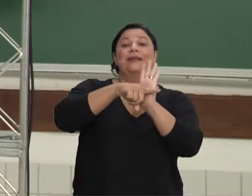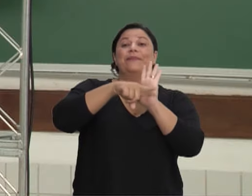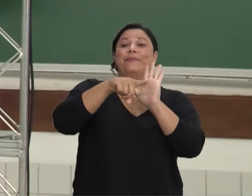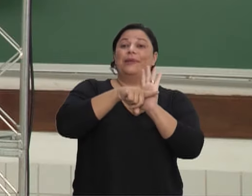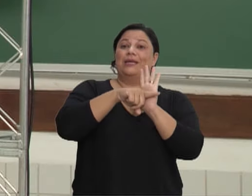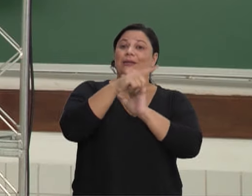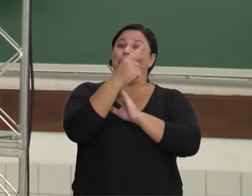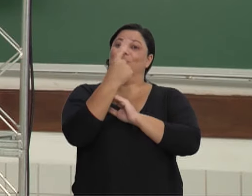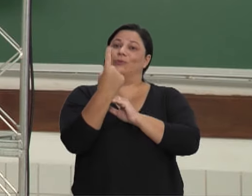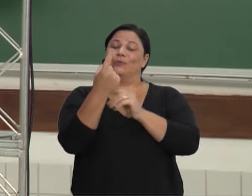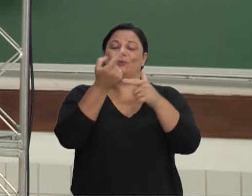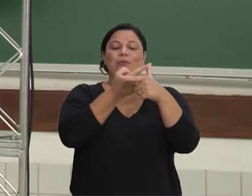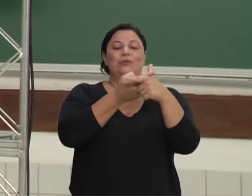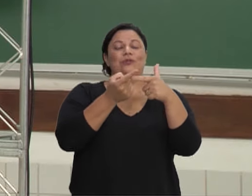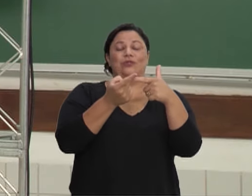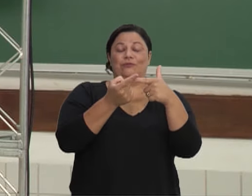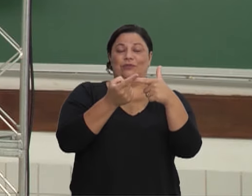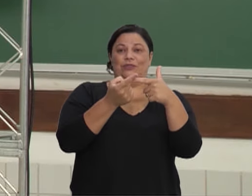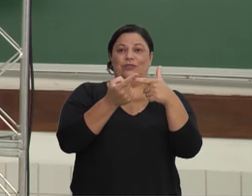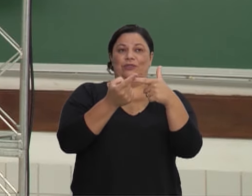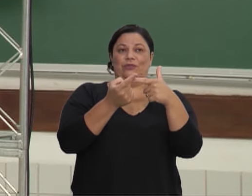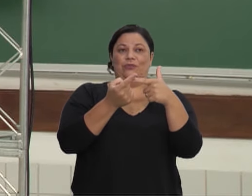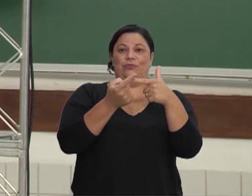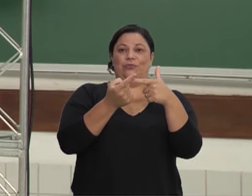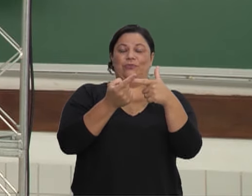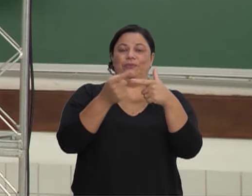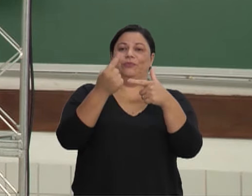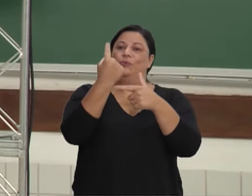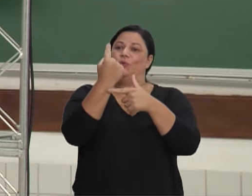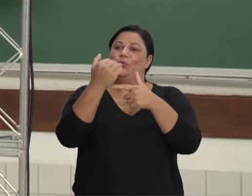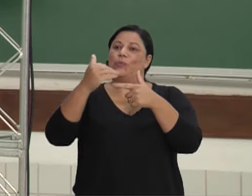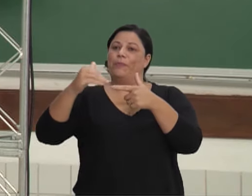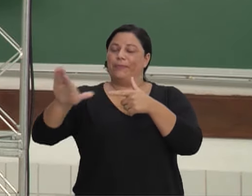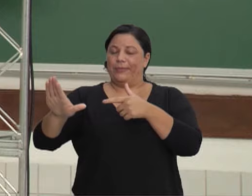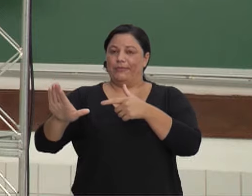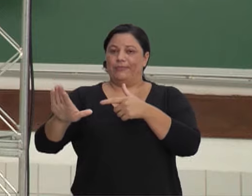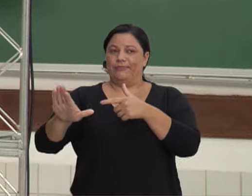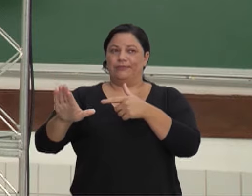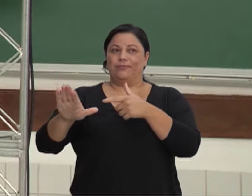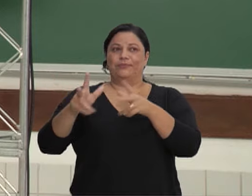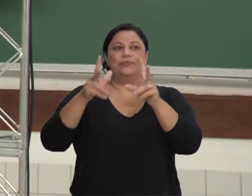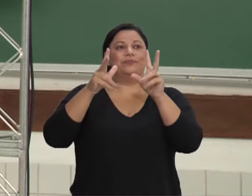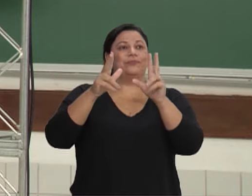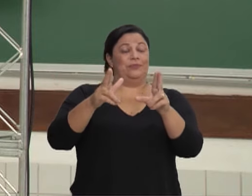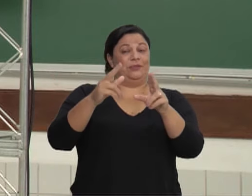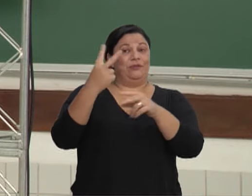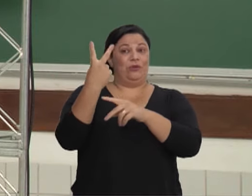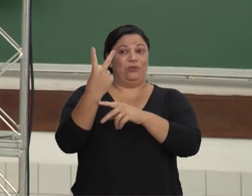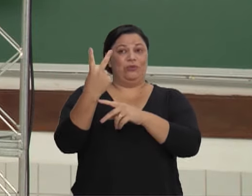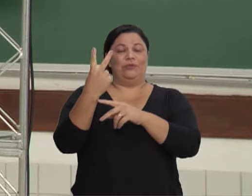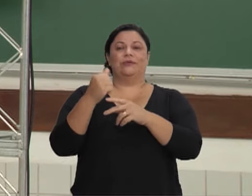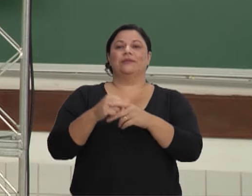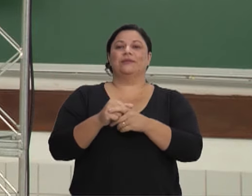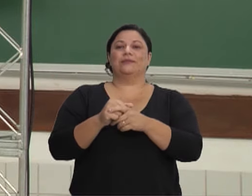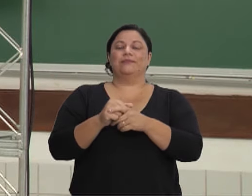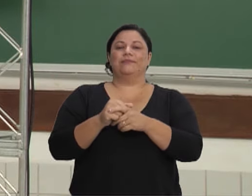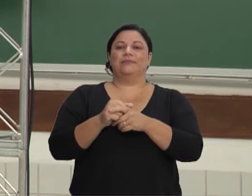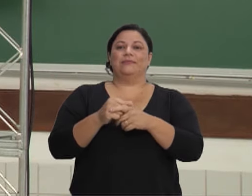1 dividido por menos 1 meio. A gente vai ter que isso é igual a 2. Fração, manipulação de fração.